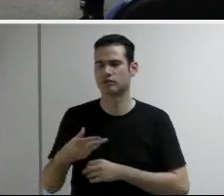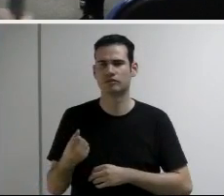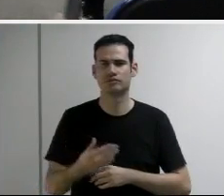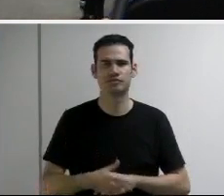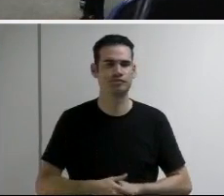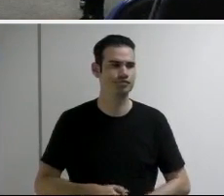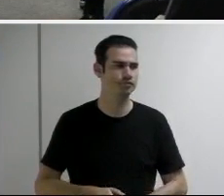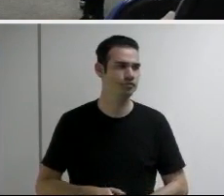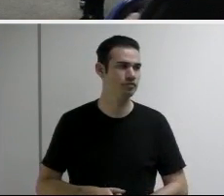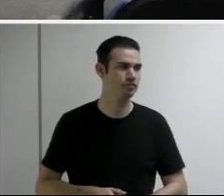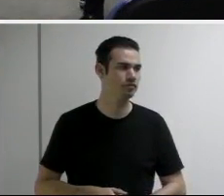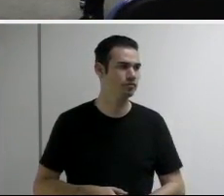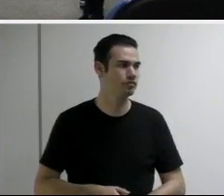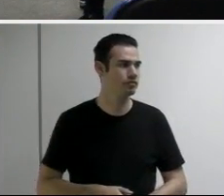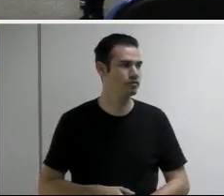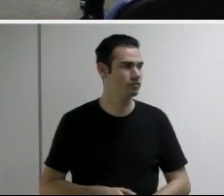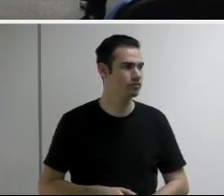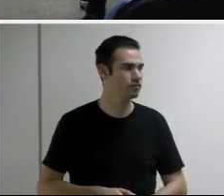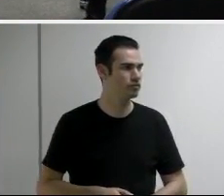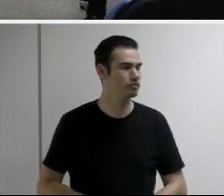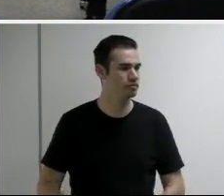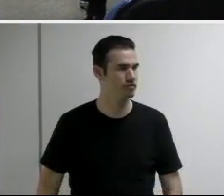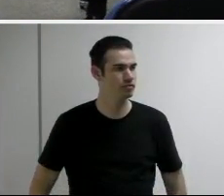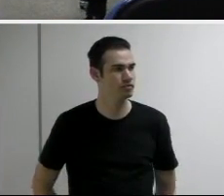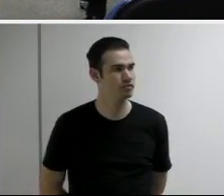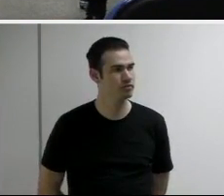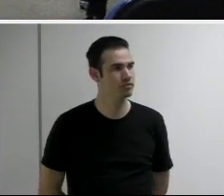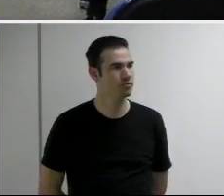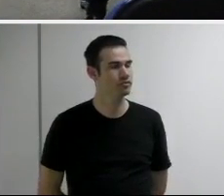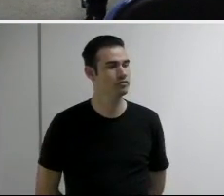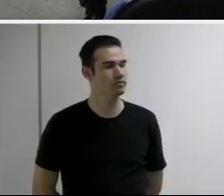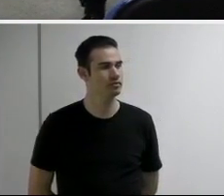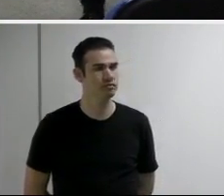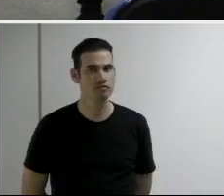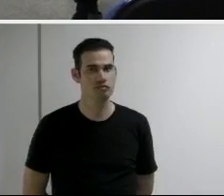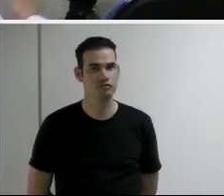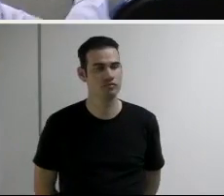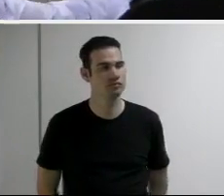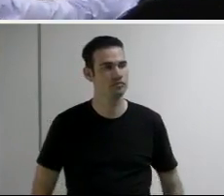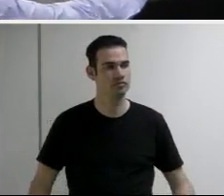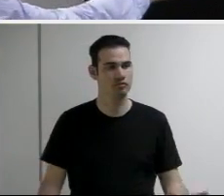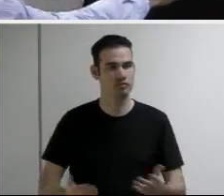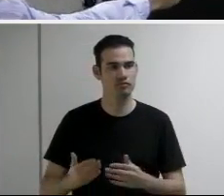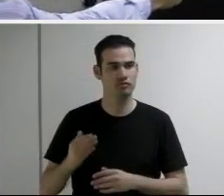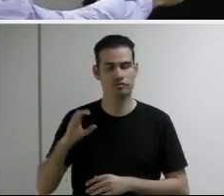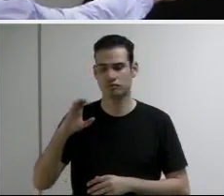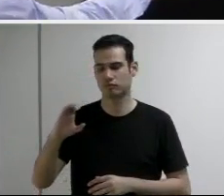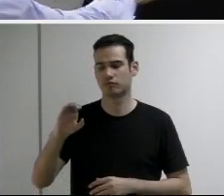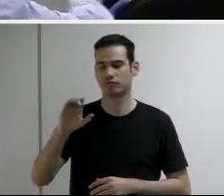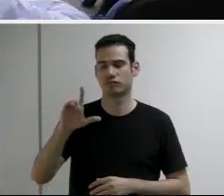Vou pedir para todo mundo, todos os companheiros da mesa responderem no bloco, começando pelo Cláudio.